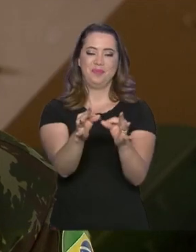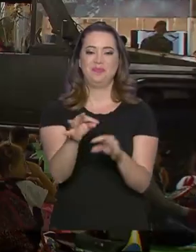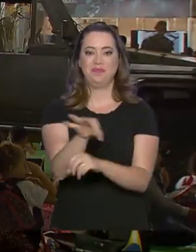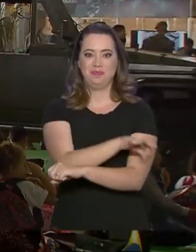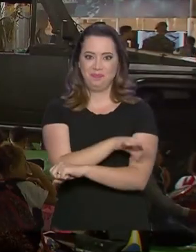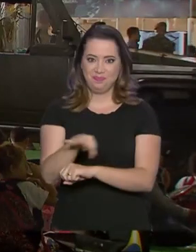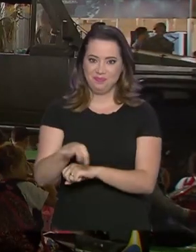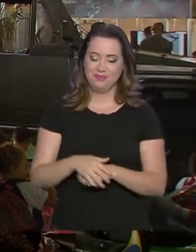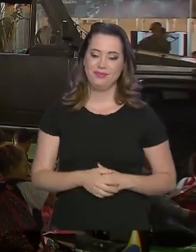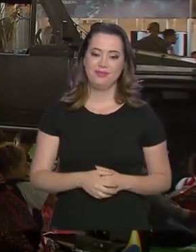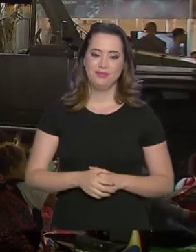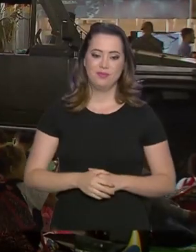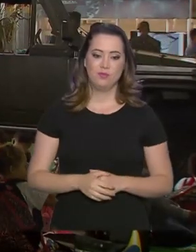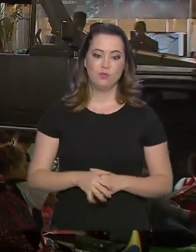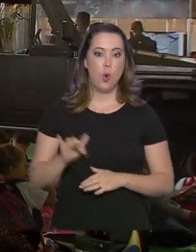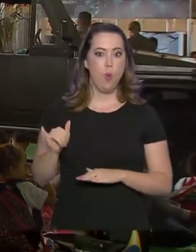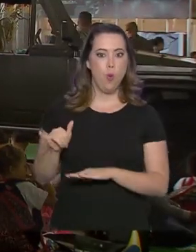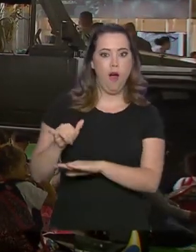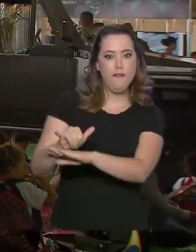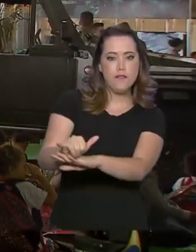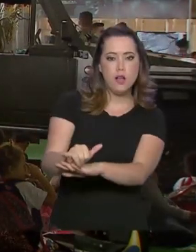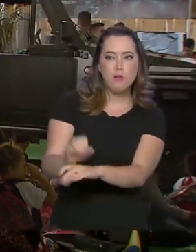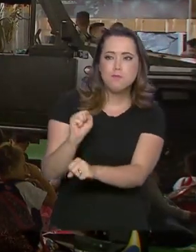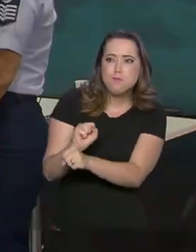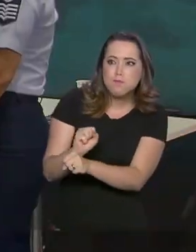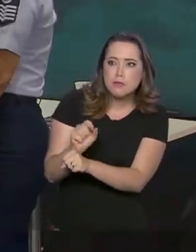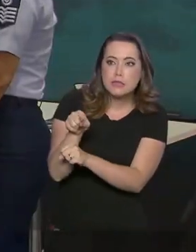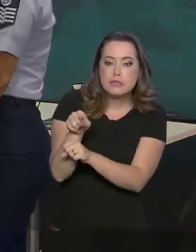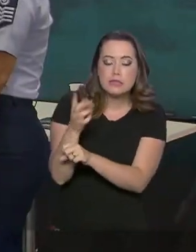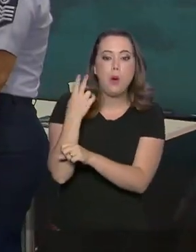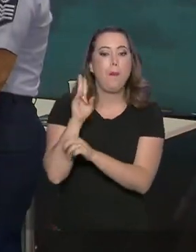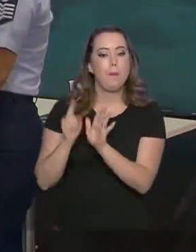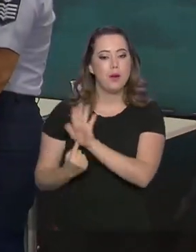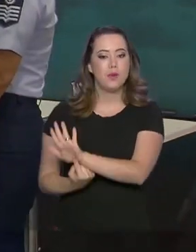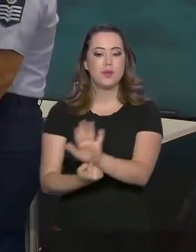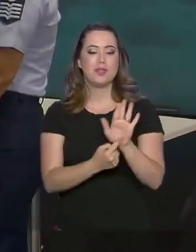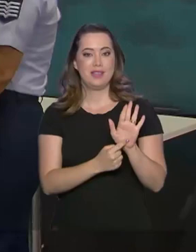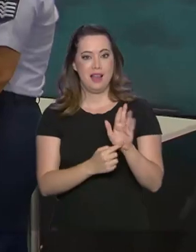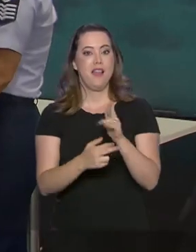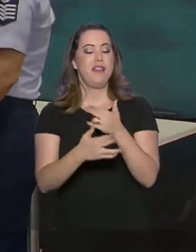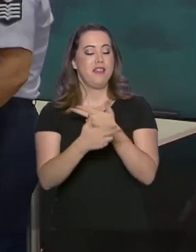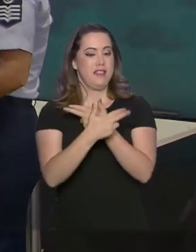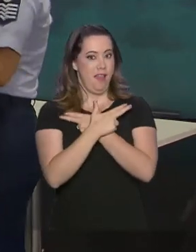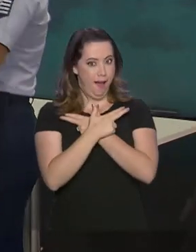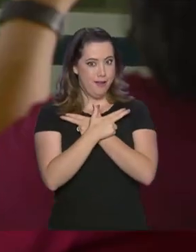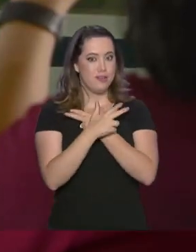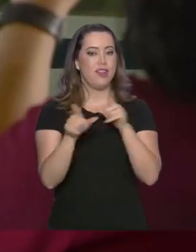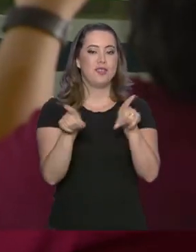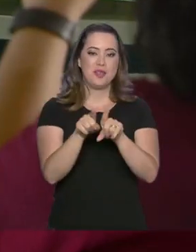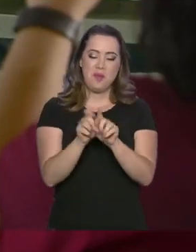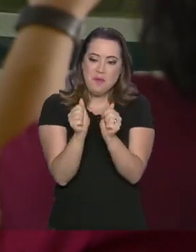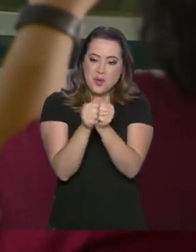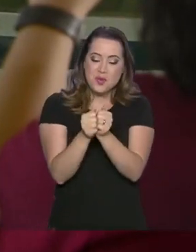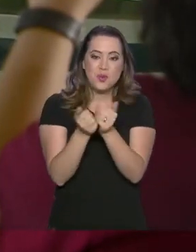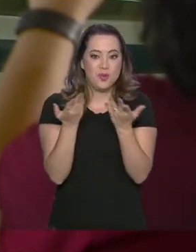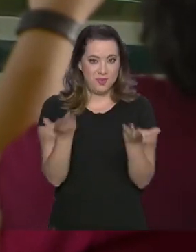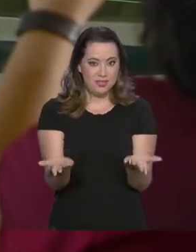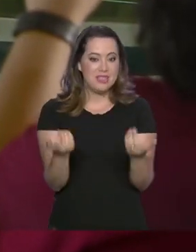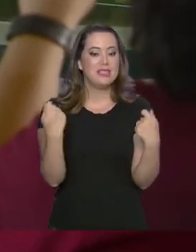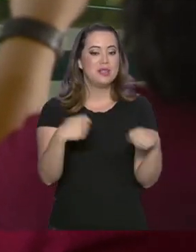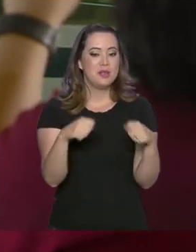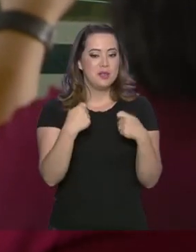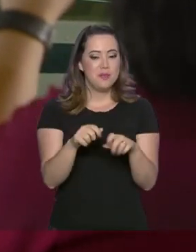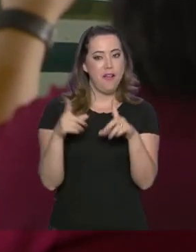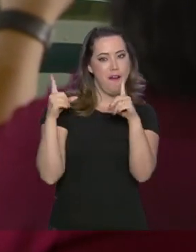engenharia. O avião estacionado no pátio denuncia que a aeronáutica também está por aqui. E claro, tem que